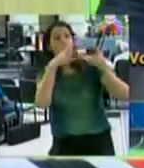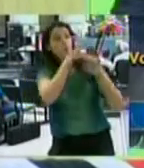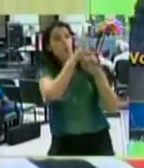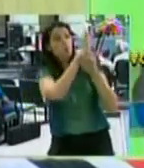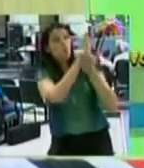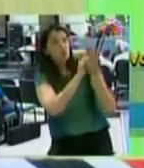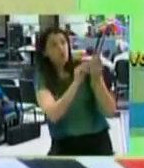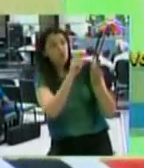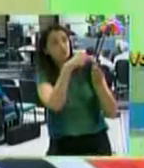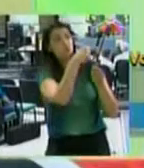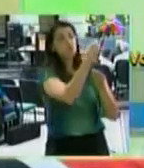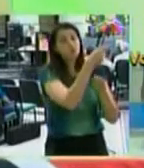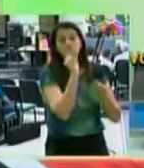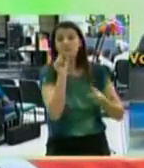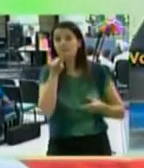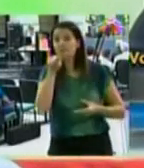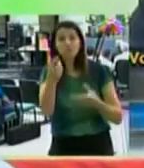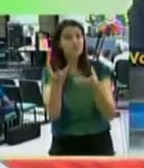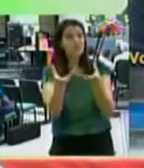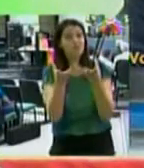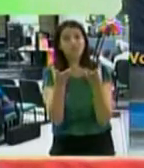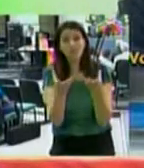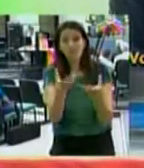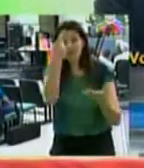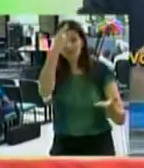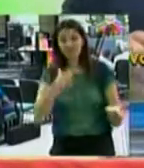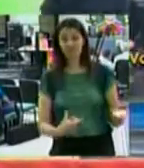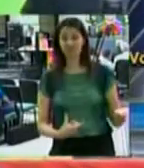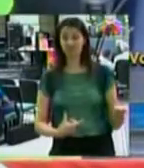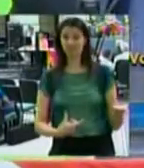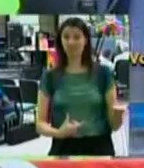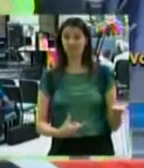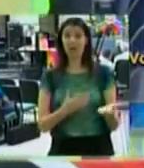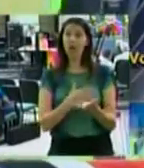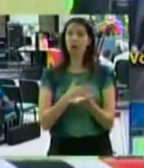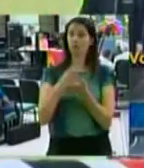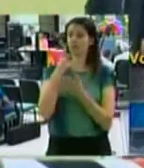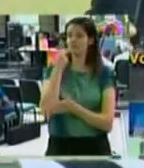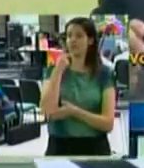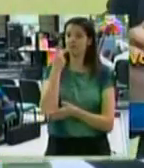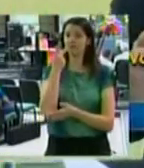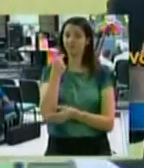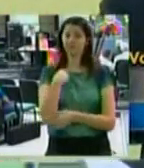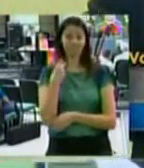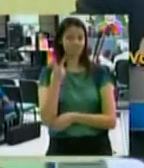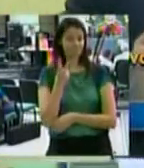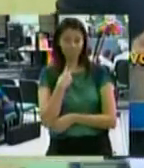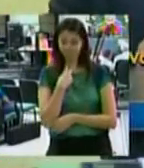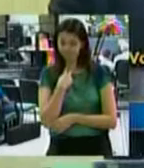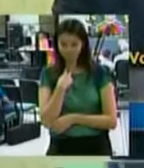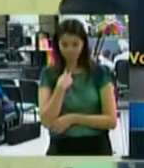aquilo que você pensa que não tem. E você começa a dizer: eu não posso